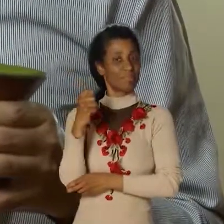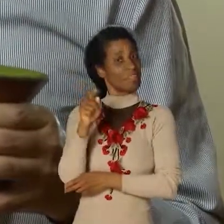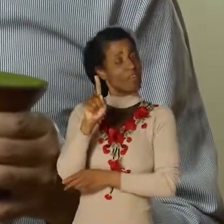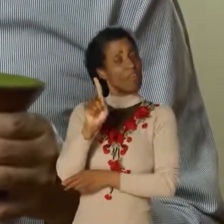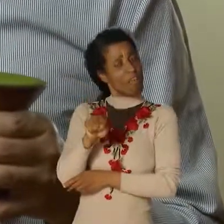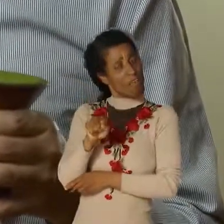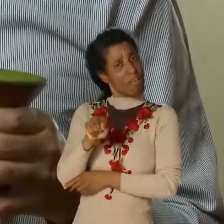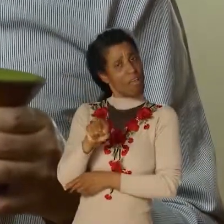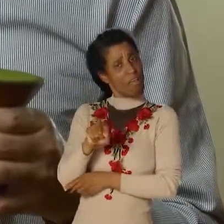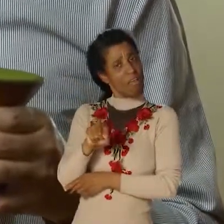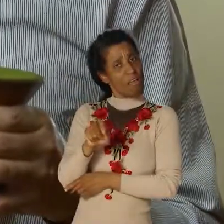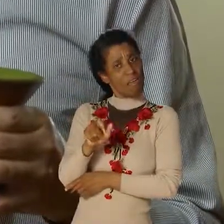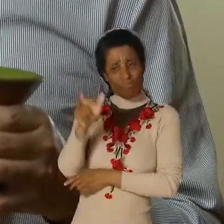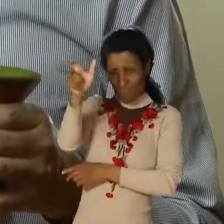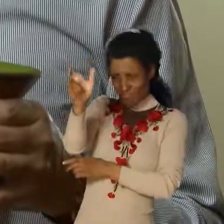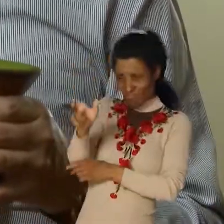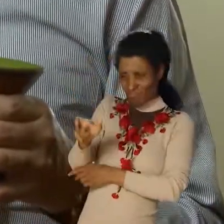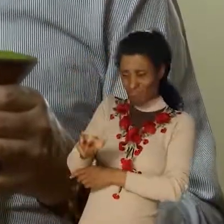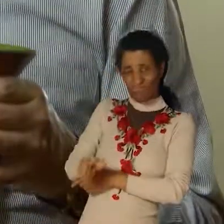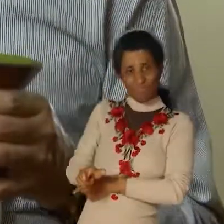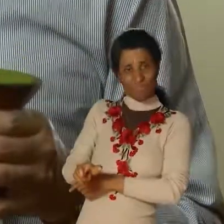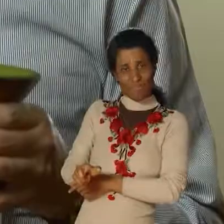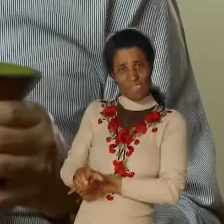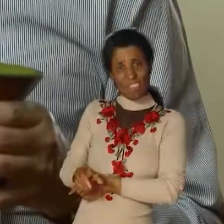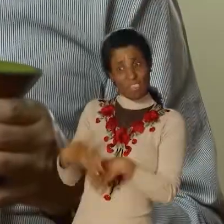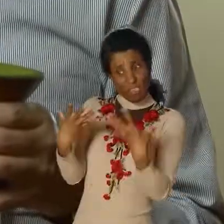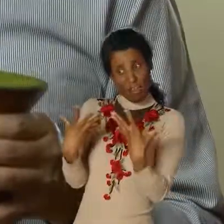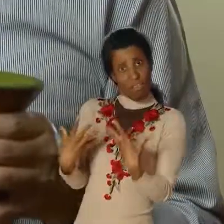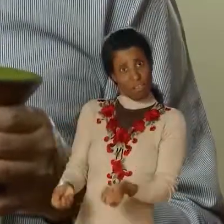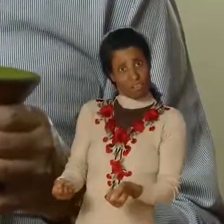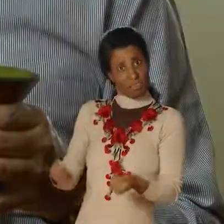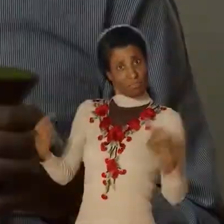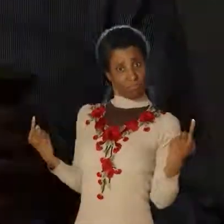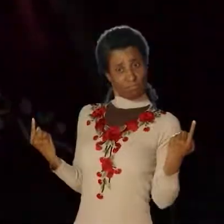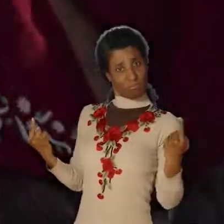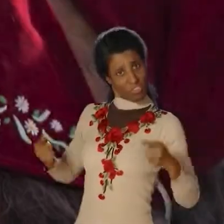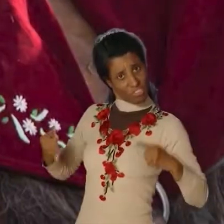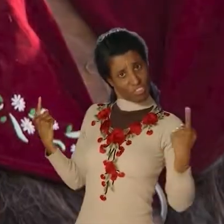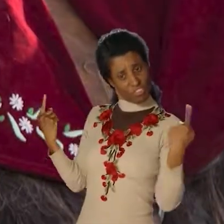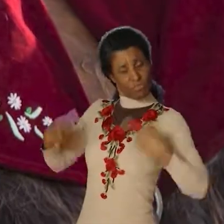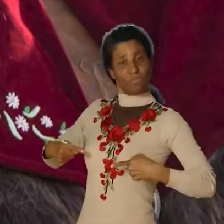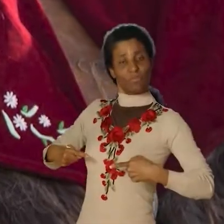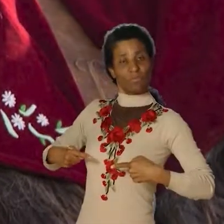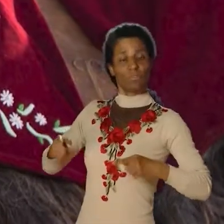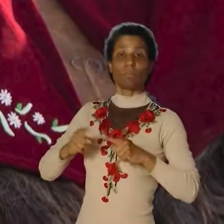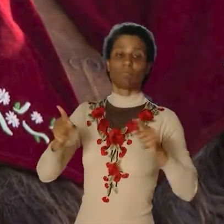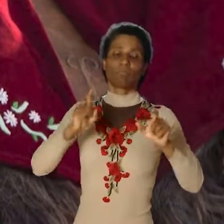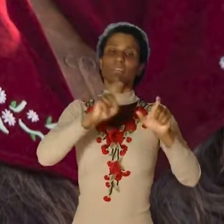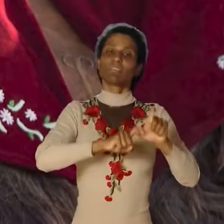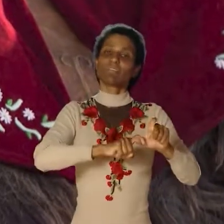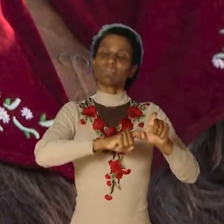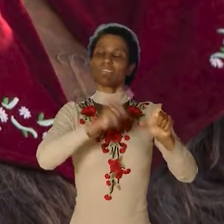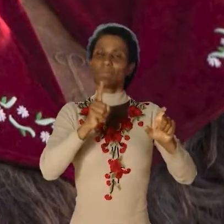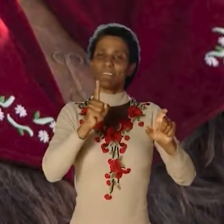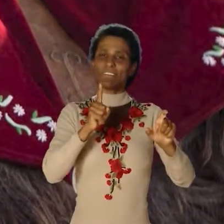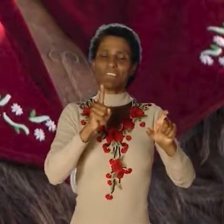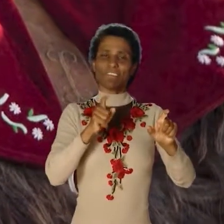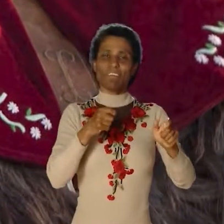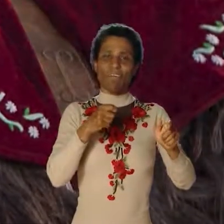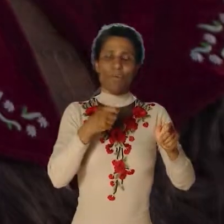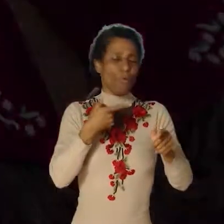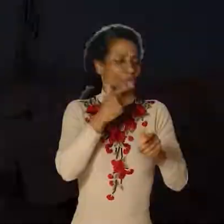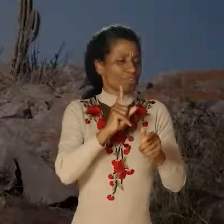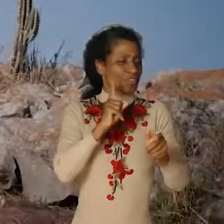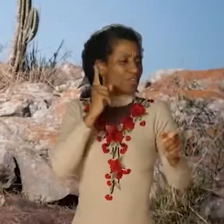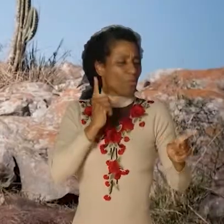ele é um ser que ele enfrenta desafios. Mas independente da busca por